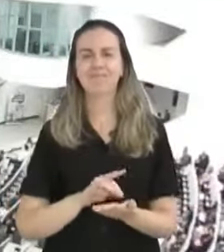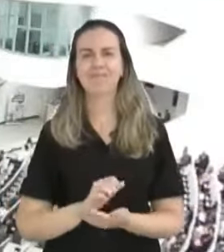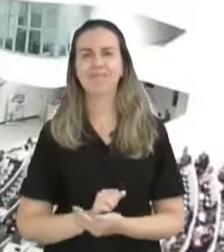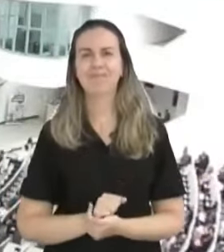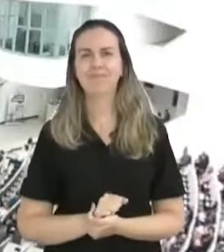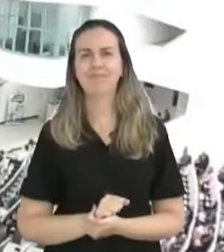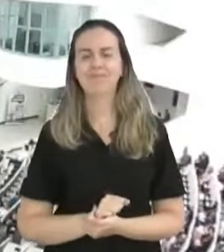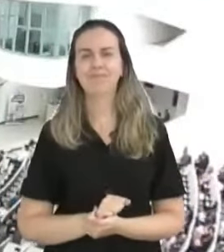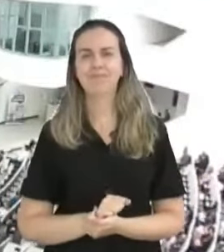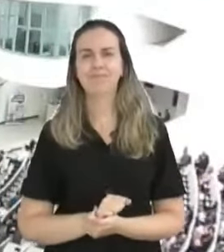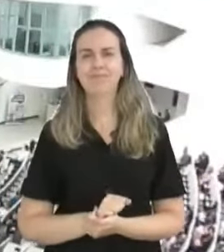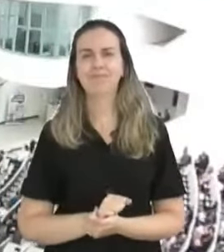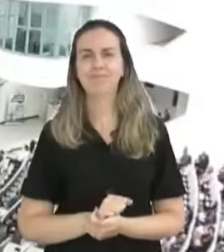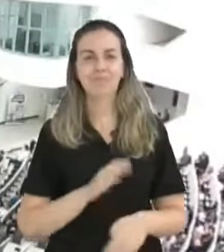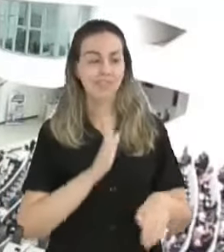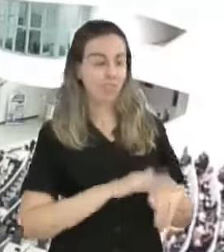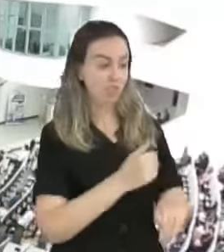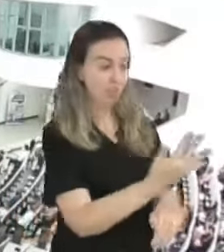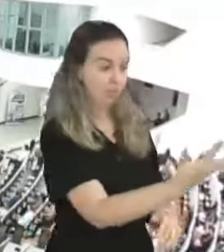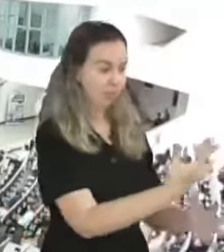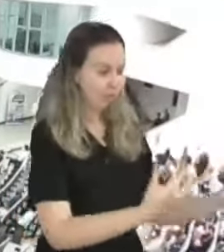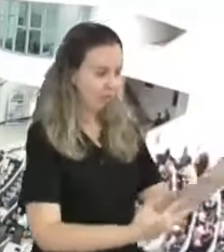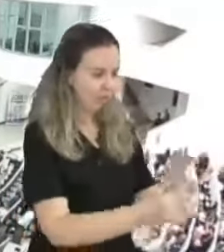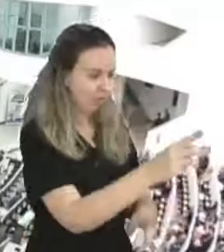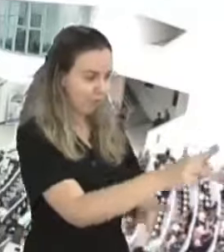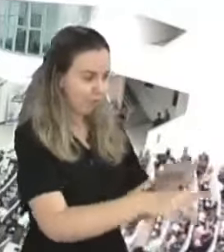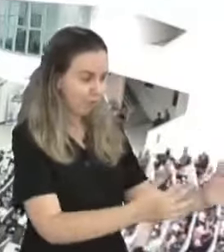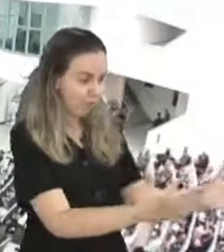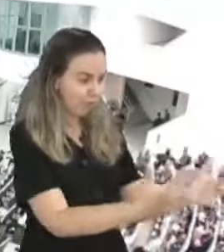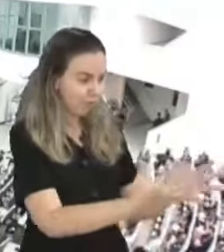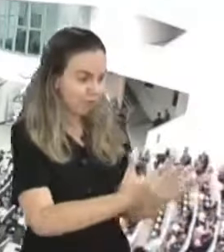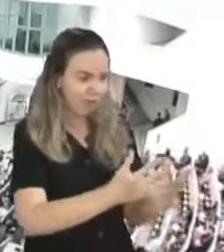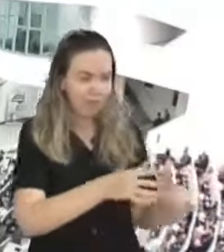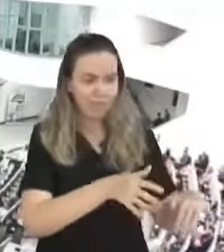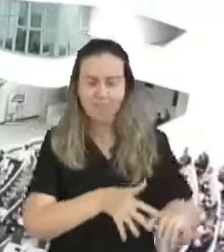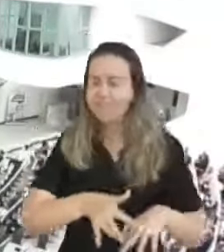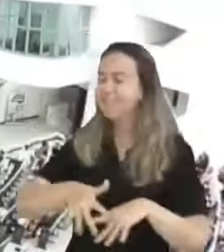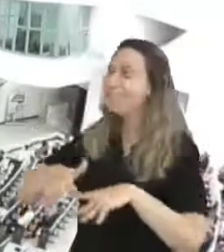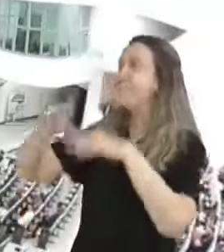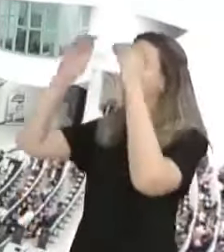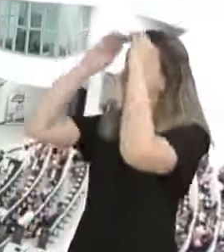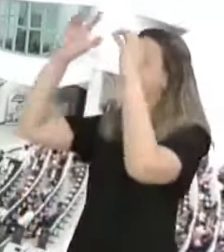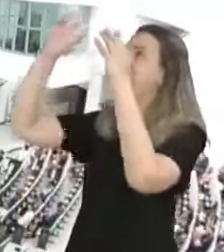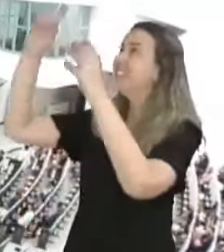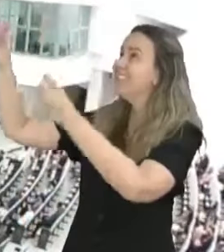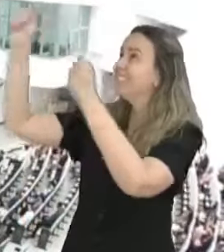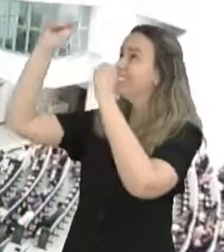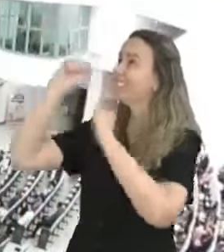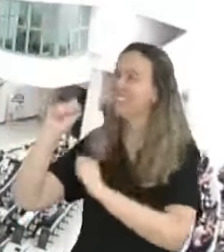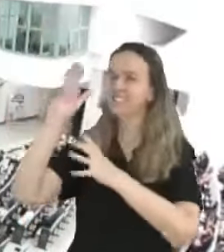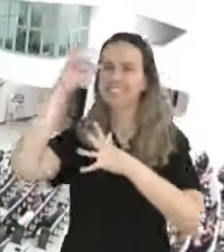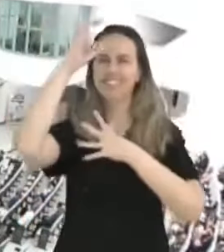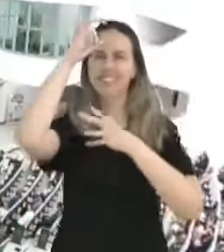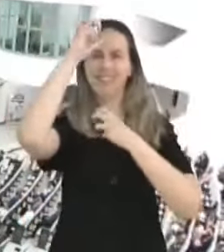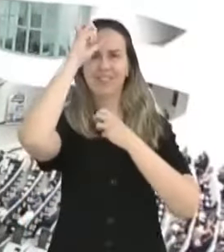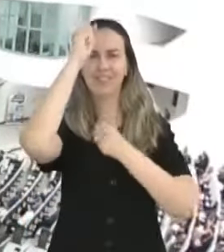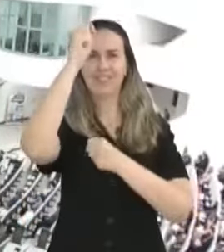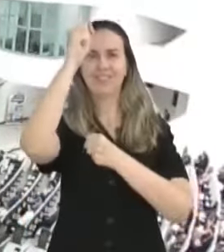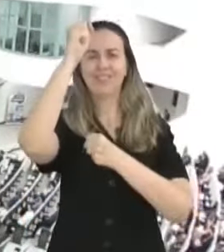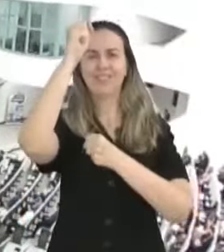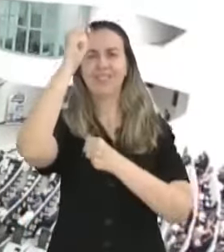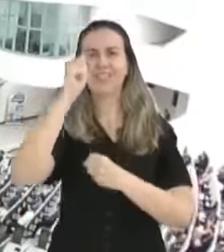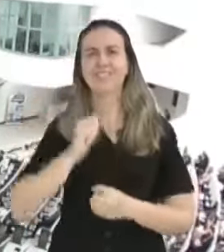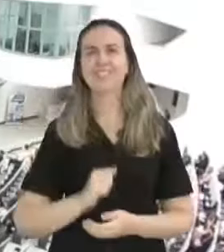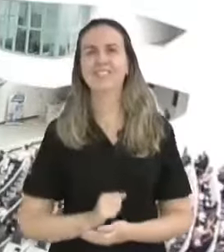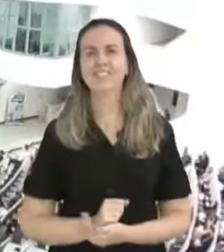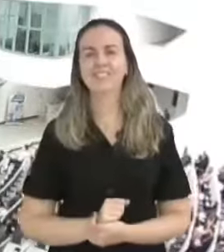primeiro: ó ilhas e os povos, ouçam a minha voz e renove as suas forças. Está escrito em